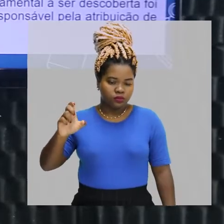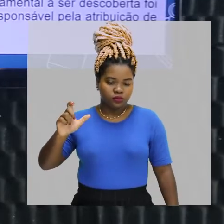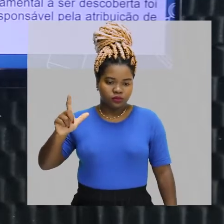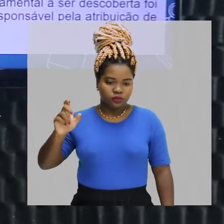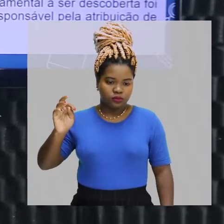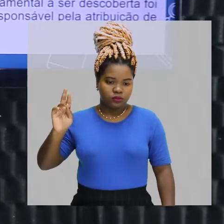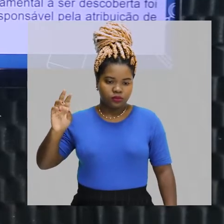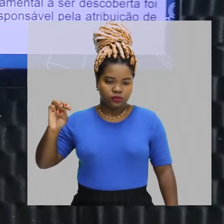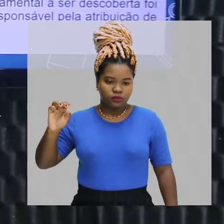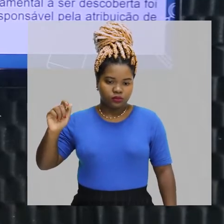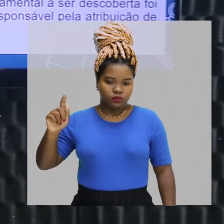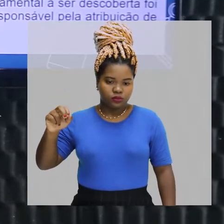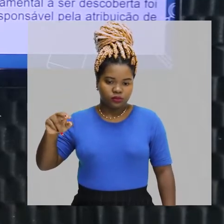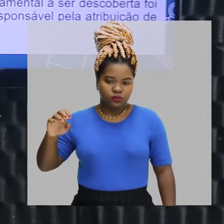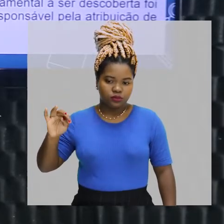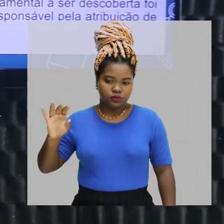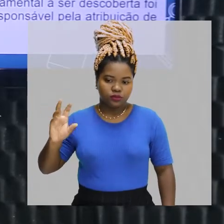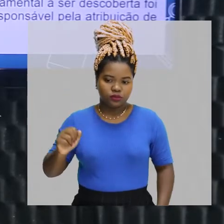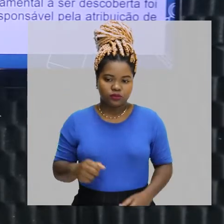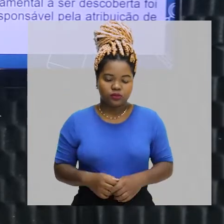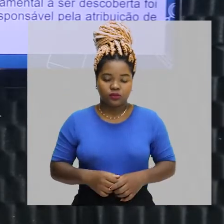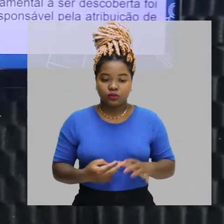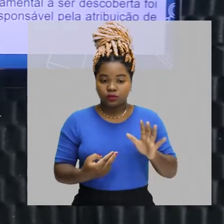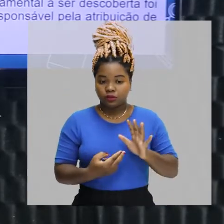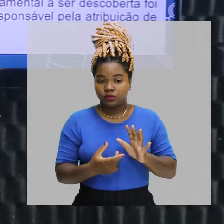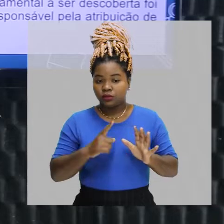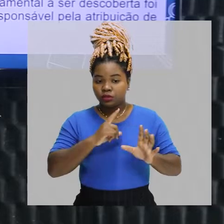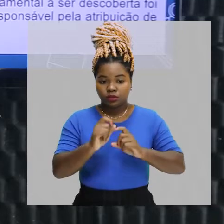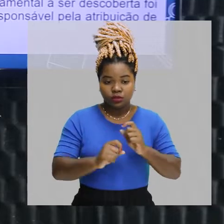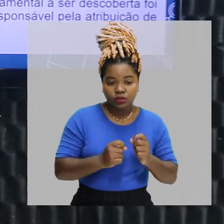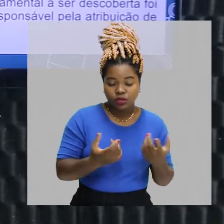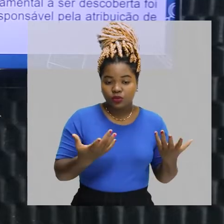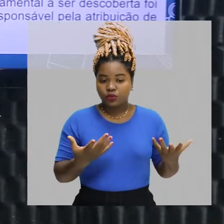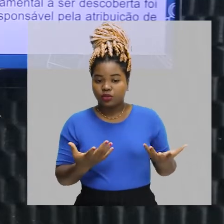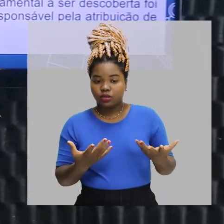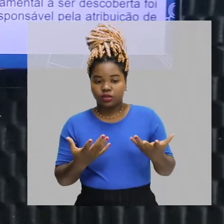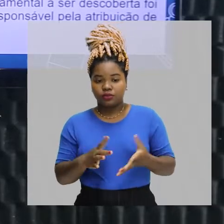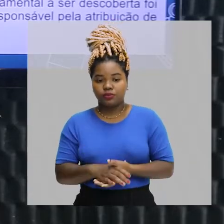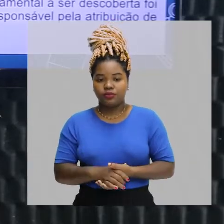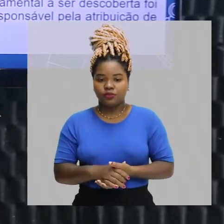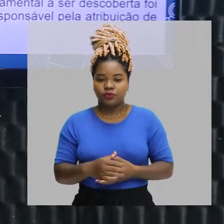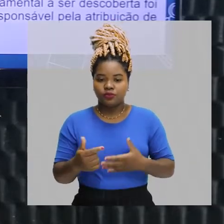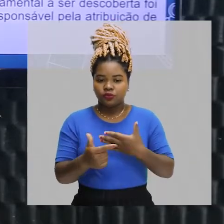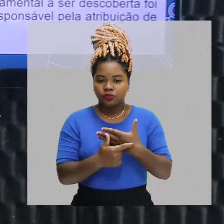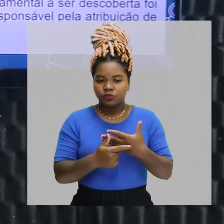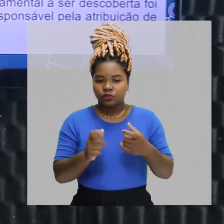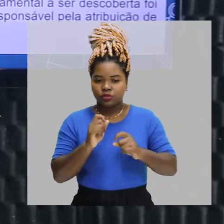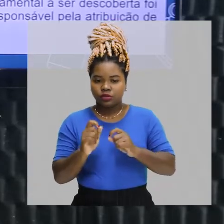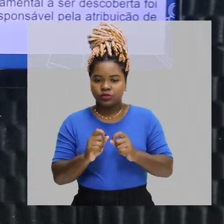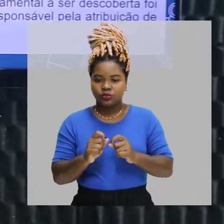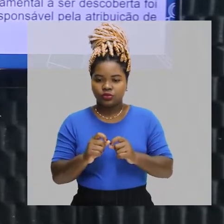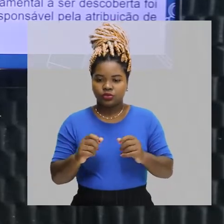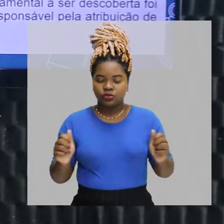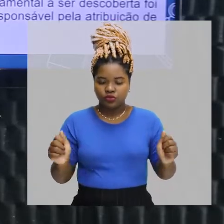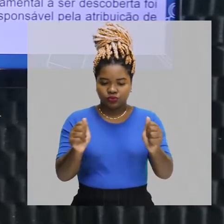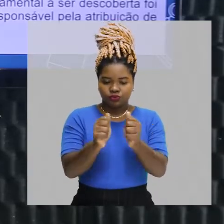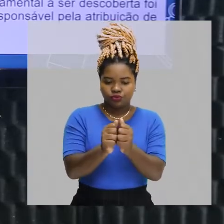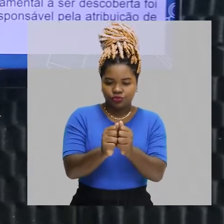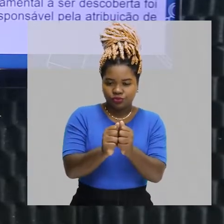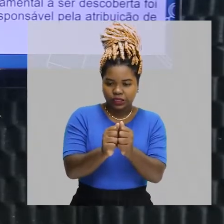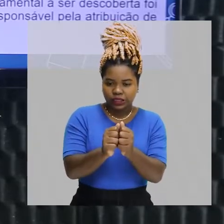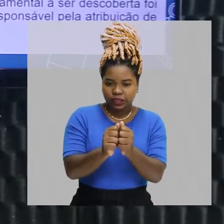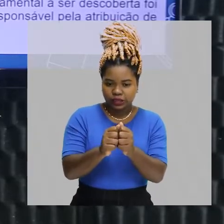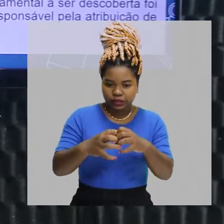forças fundamentais, que é responsável pela atração e repulsão elétrica. Okay? Então, toda vez que fala de atração e repulsão,